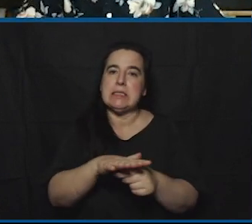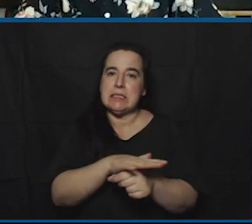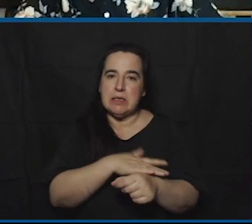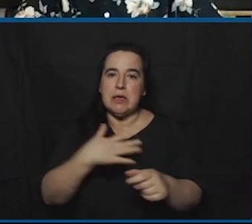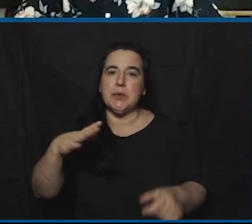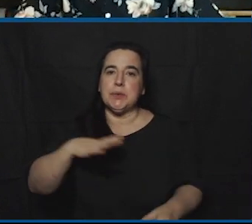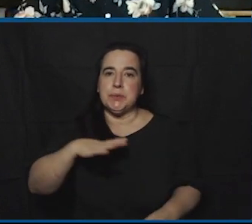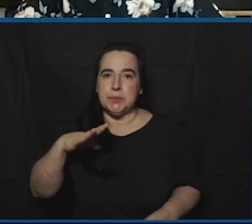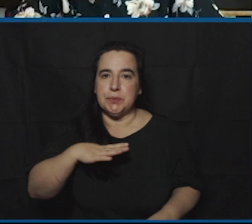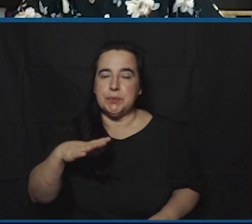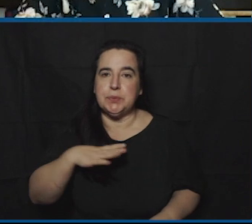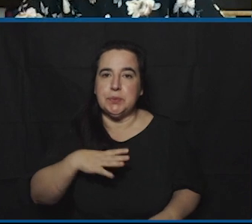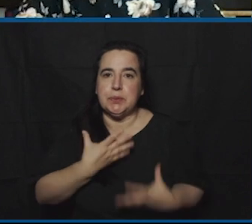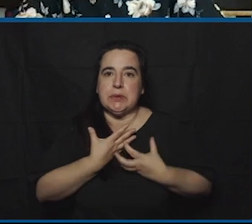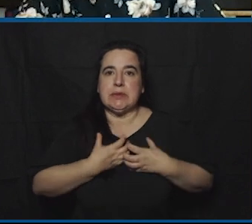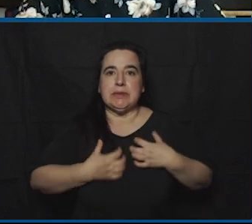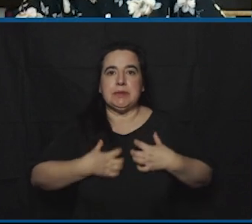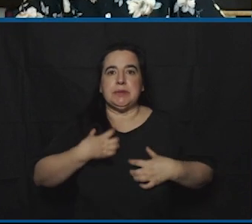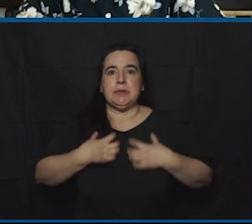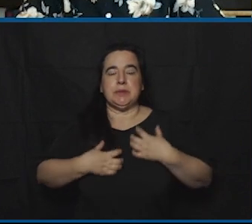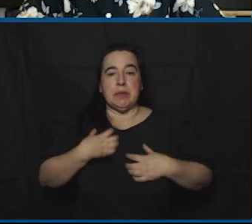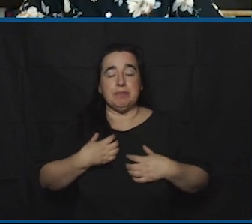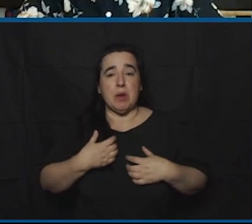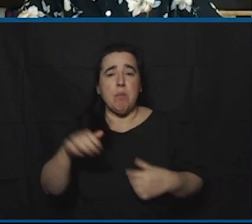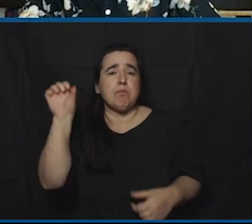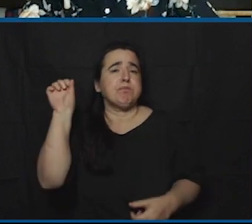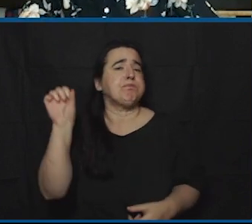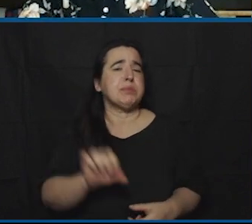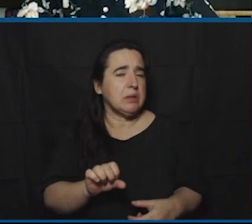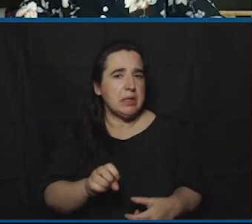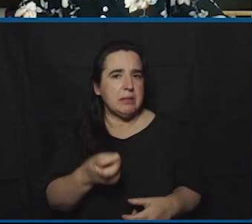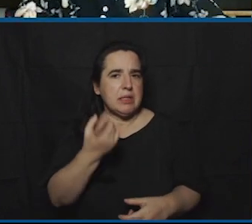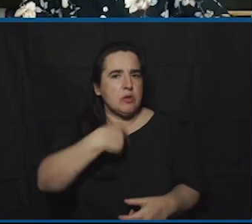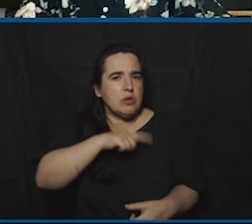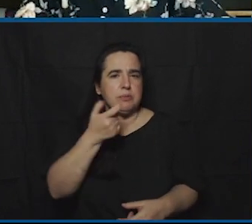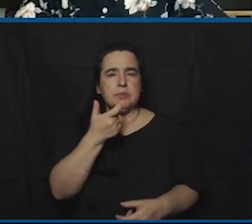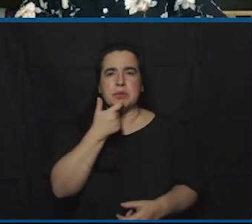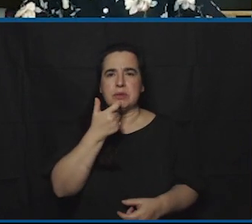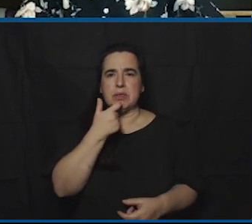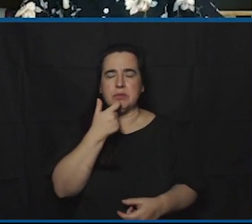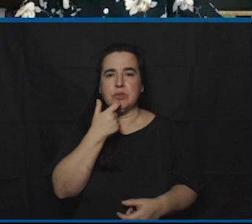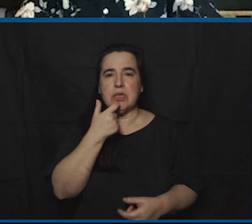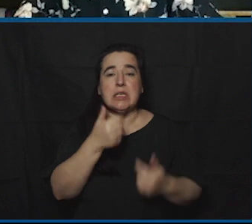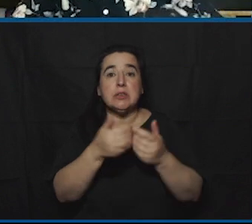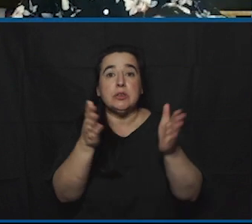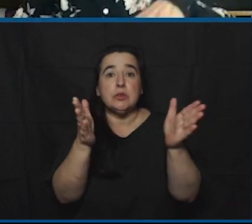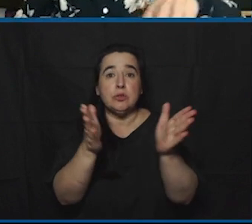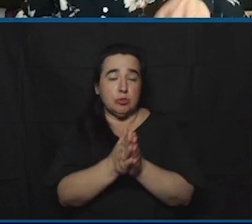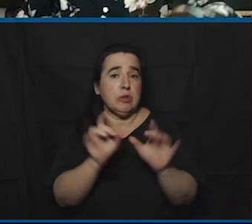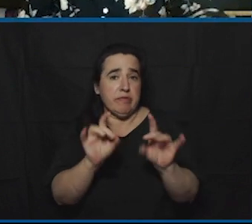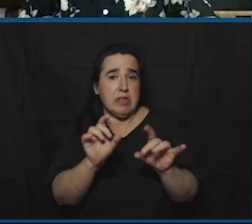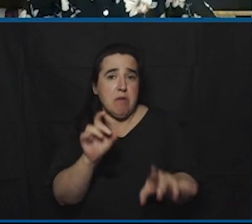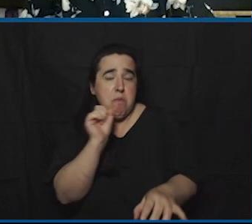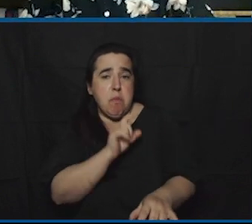grande aflição e angústia. O mais grave é percebermos que tudo isto poderia ter sido